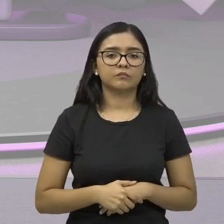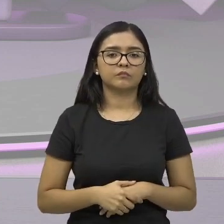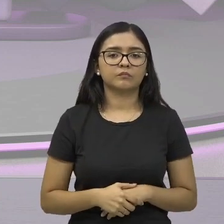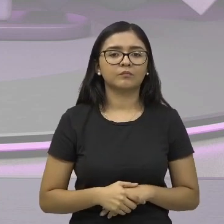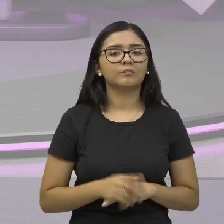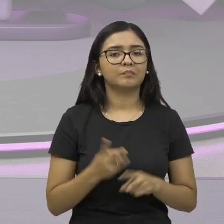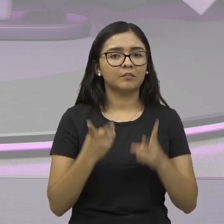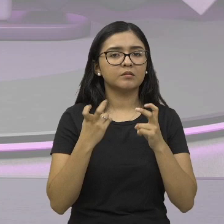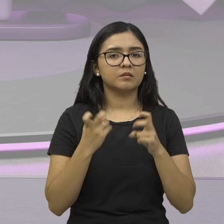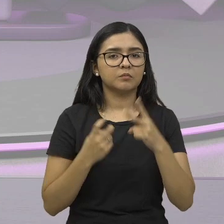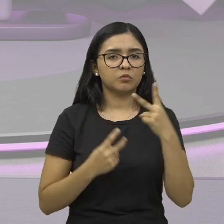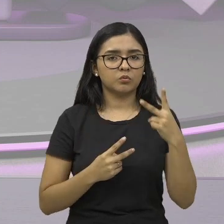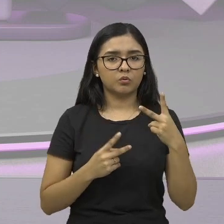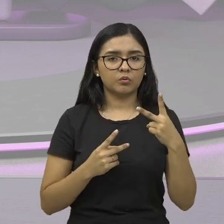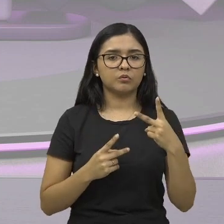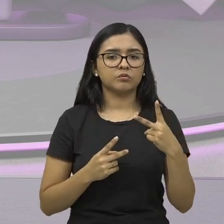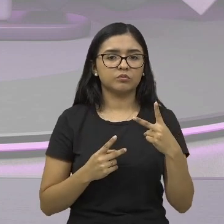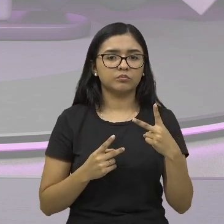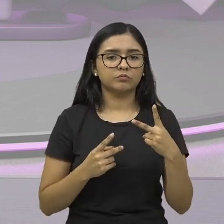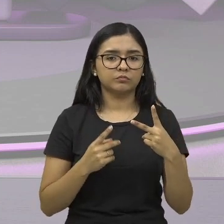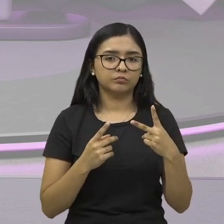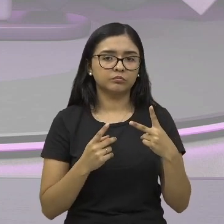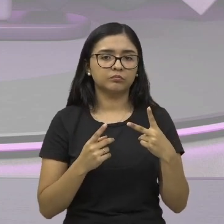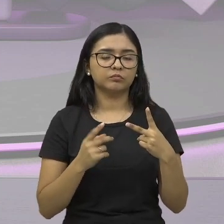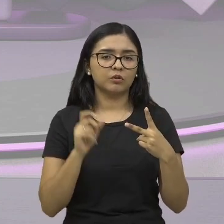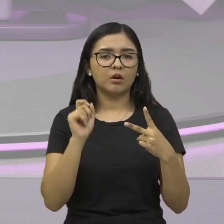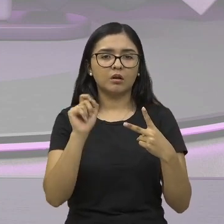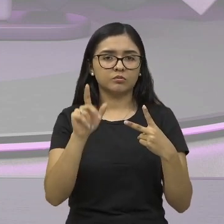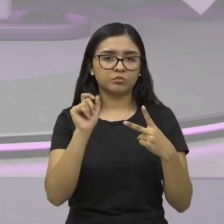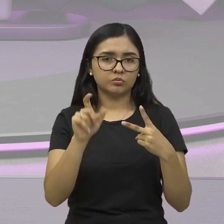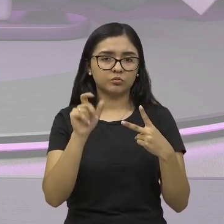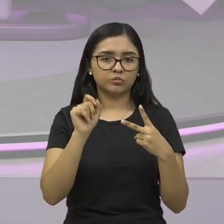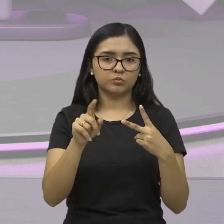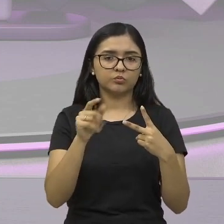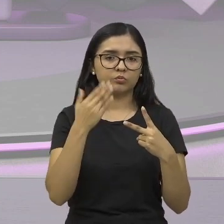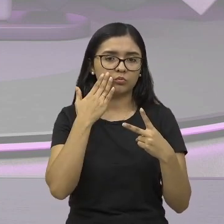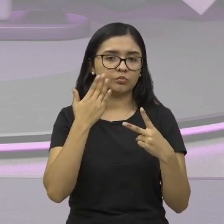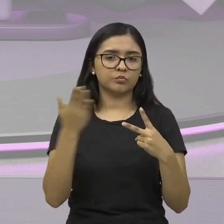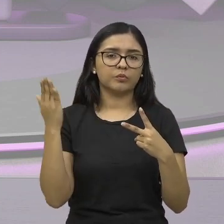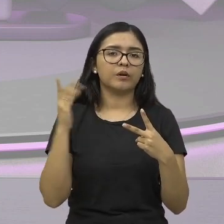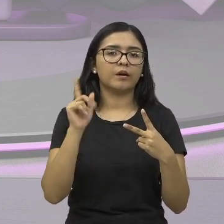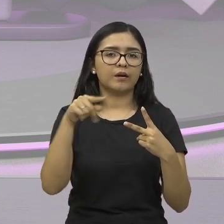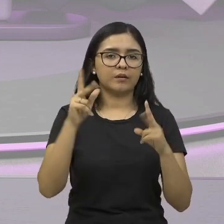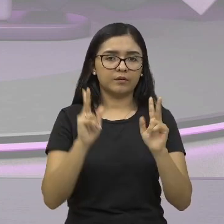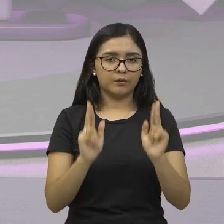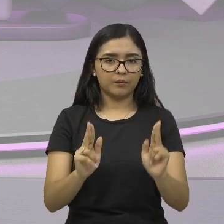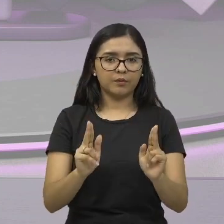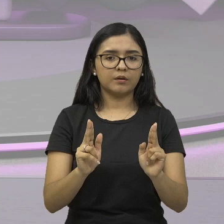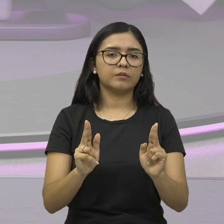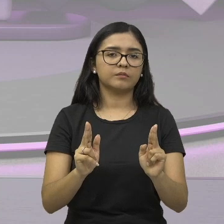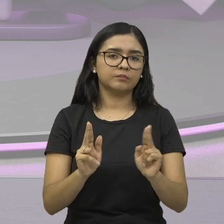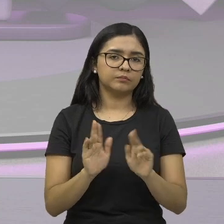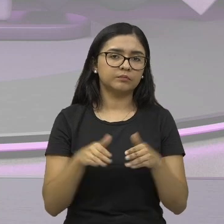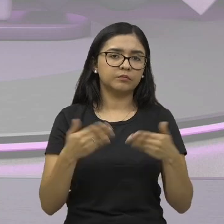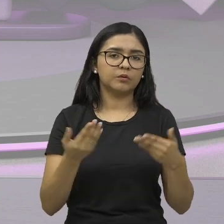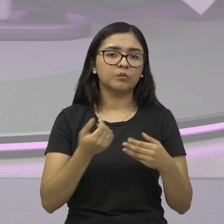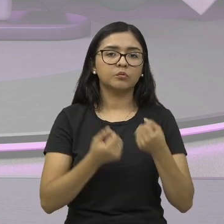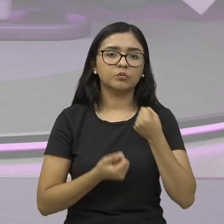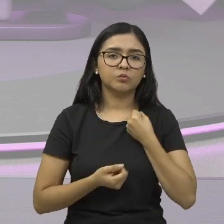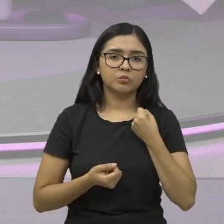2, ó. Esses dois aí azuis, né, eles são iguais, ou seja, o número